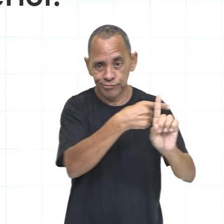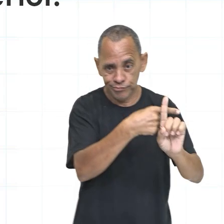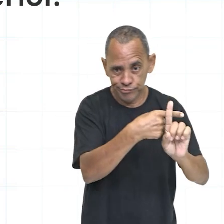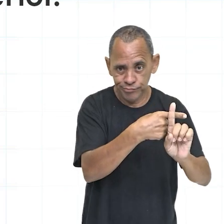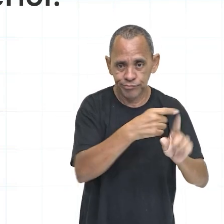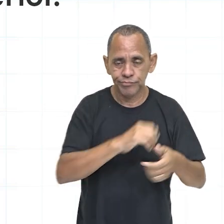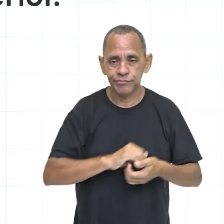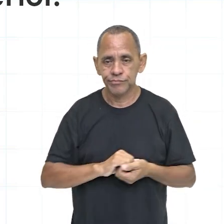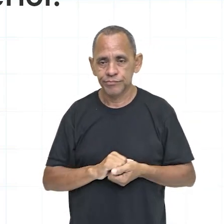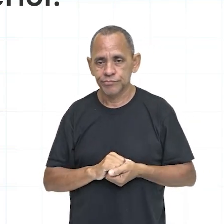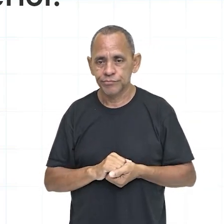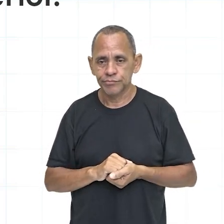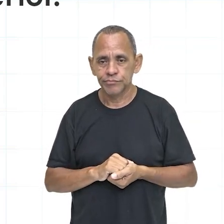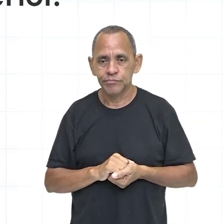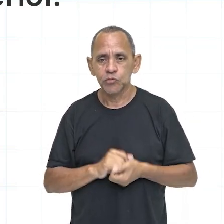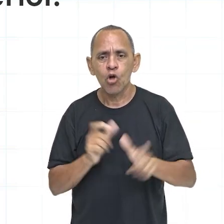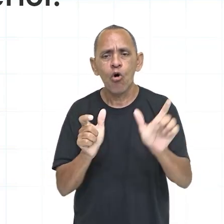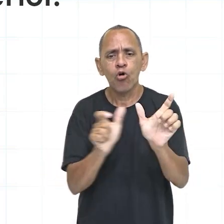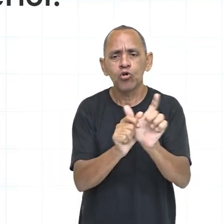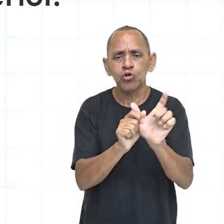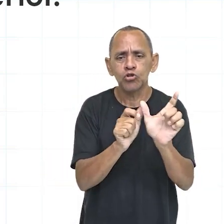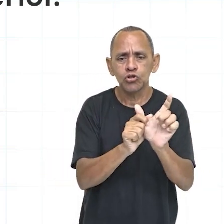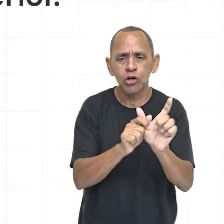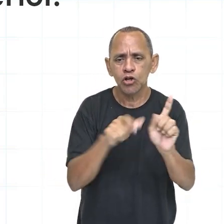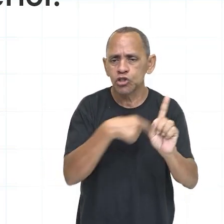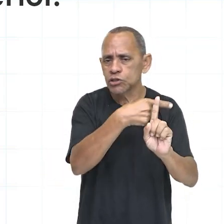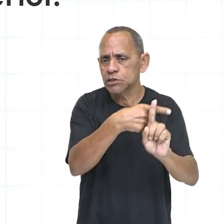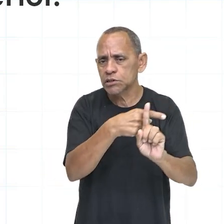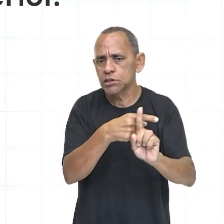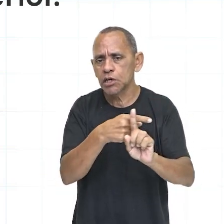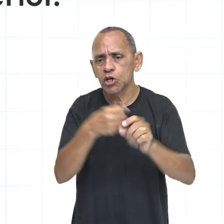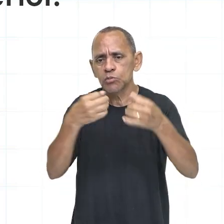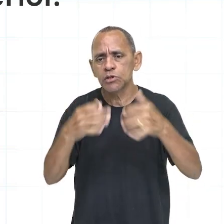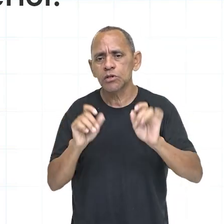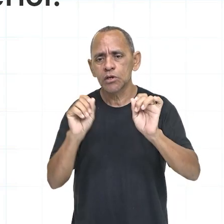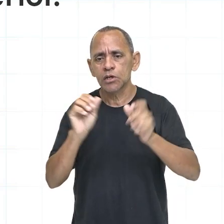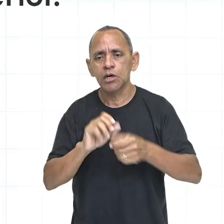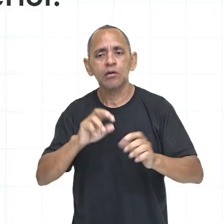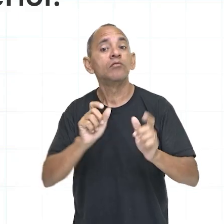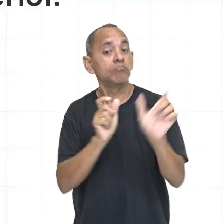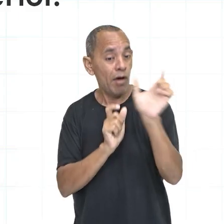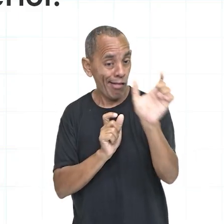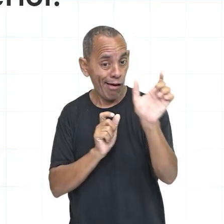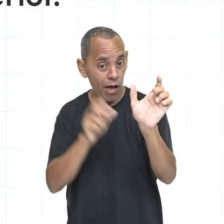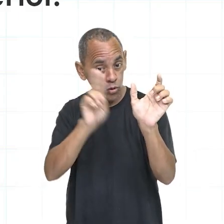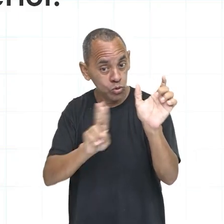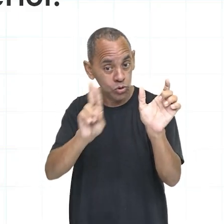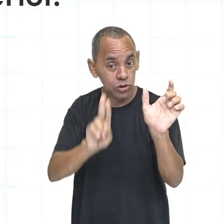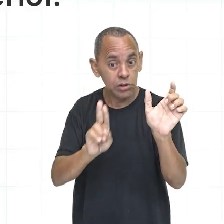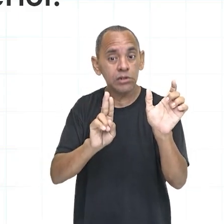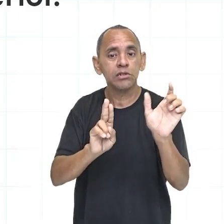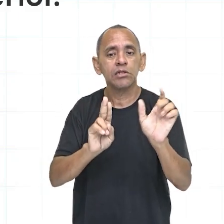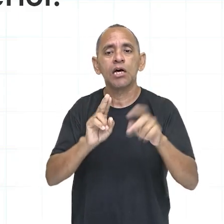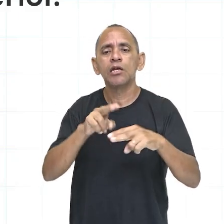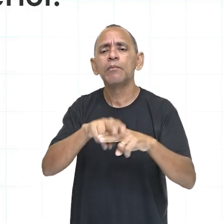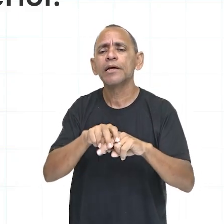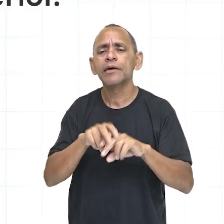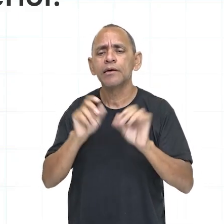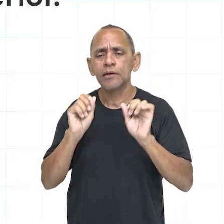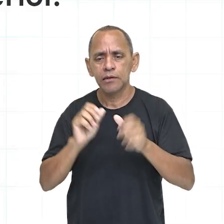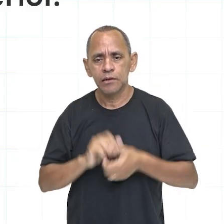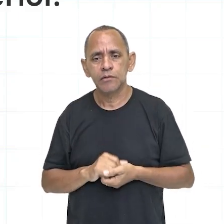Acompanhe. Então, as conjunções de adição dizem o seguinte: são palavras usadas para